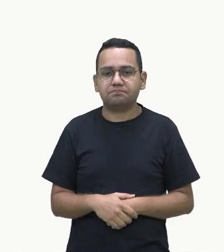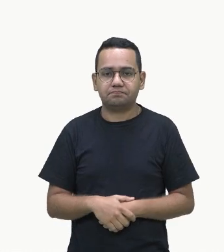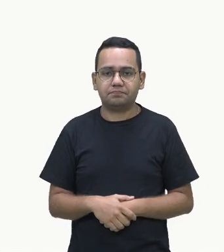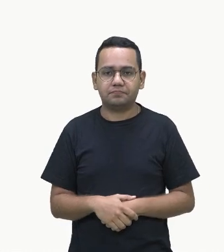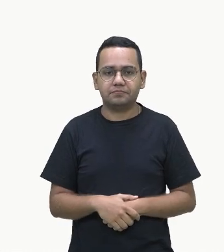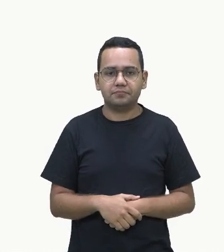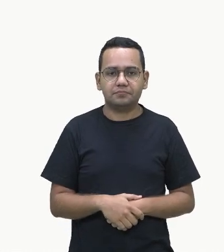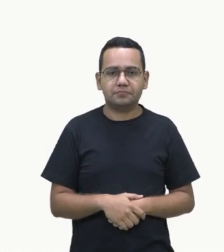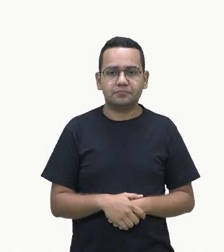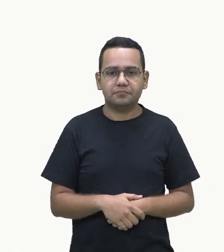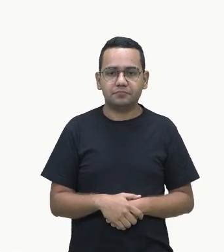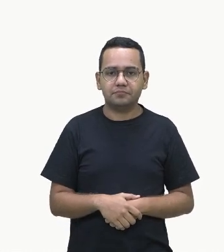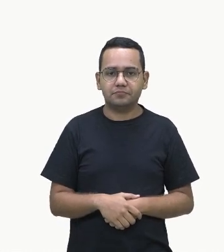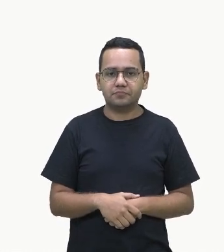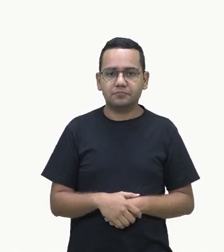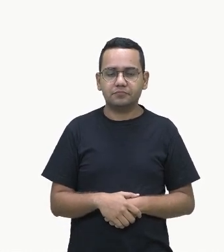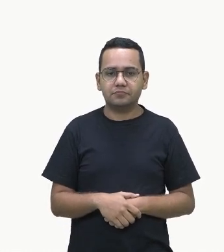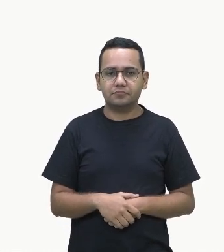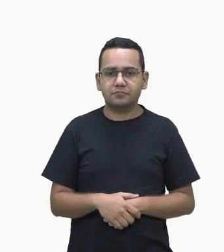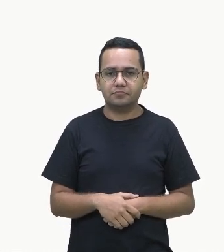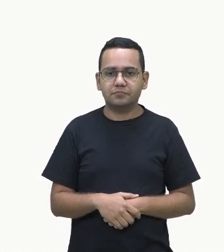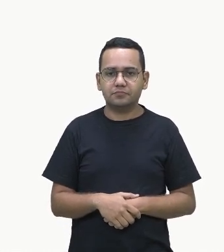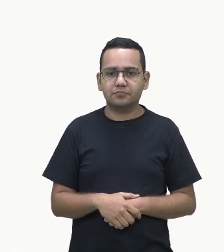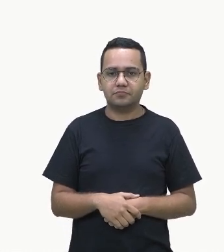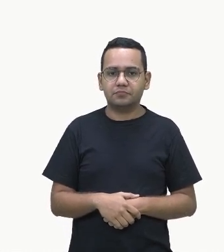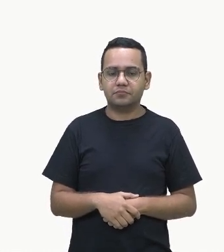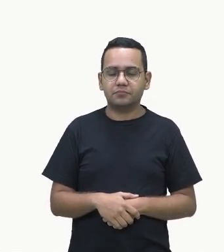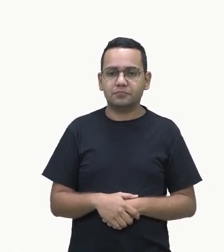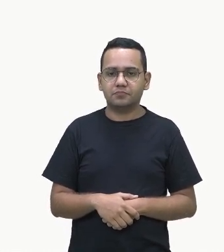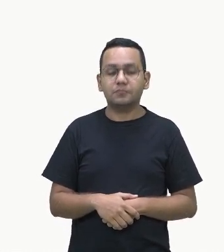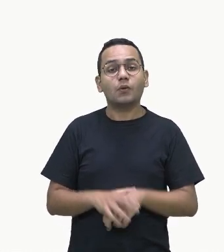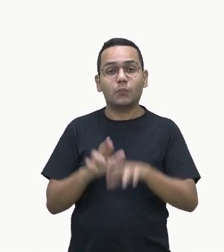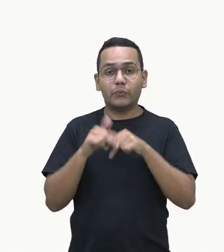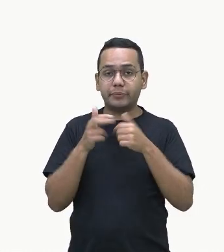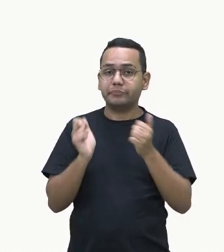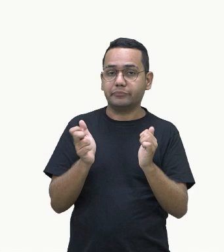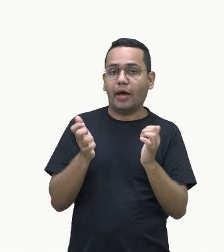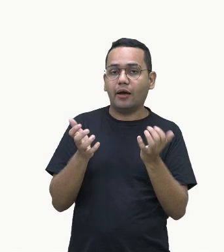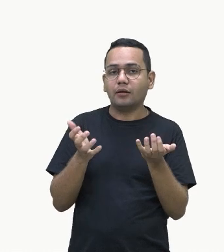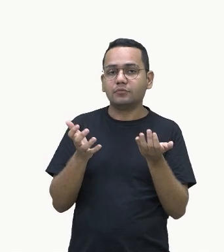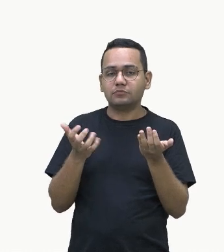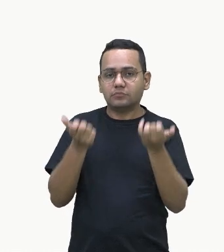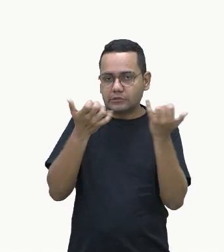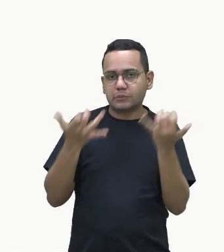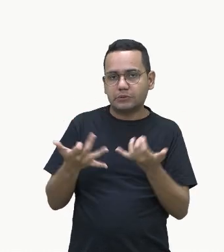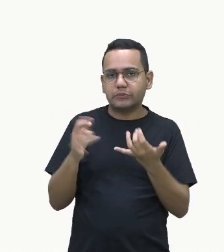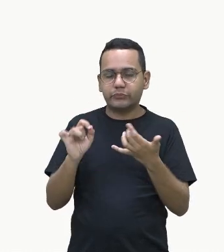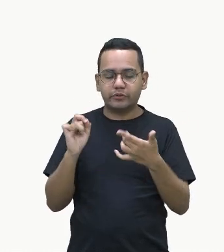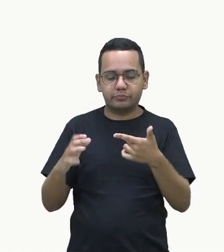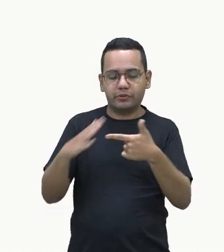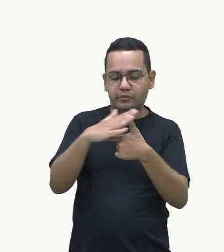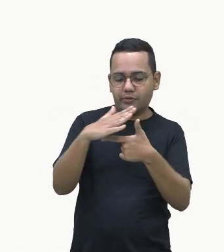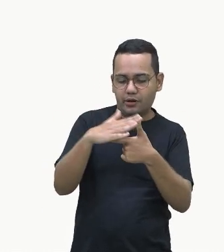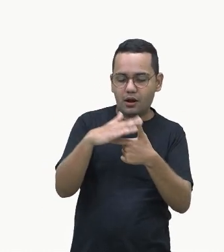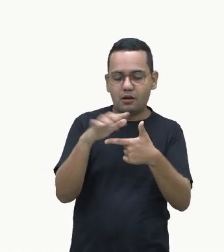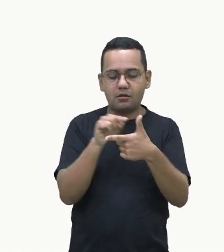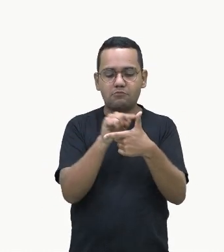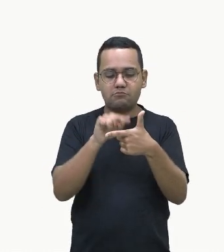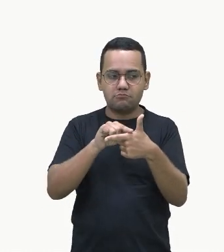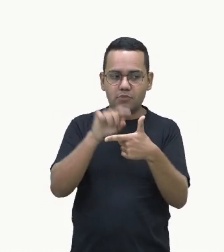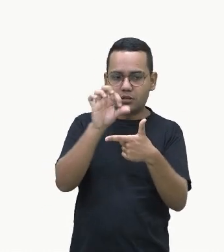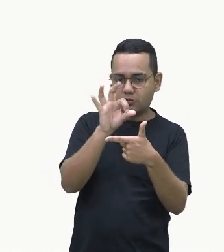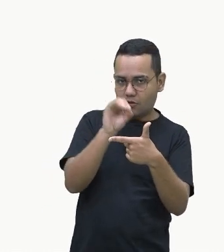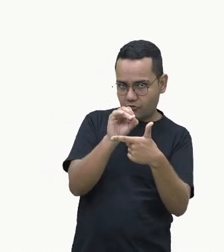estamos falando aí de ângulos de triângulo retângulo, não é? E já sabemos que um dos ângulos